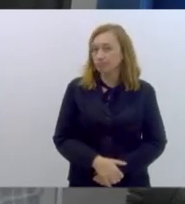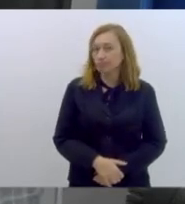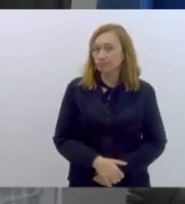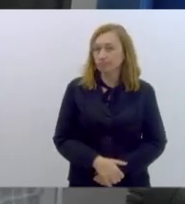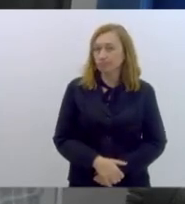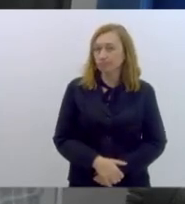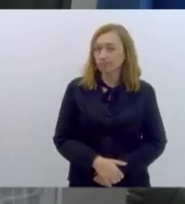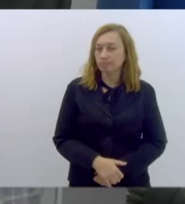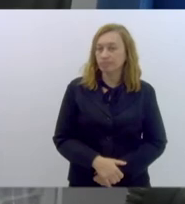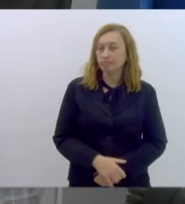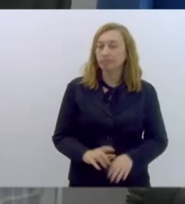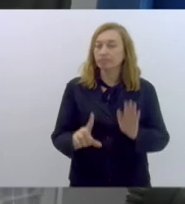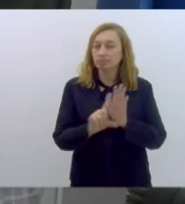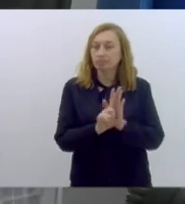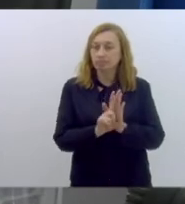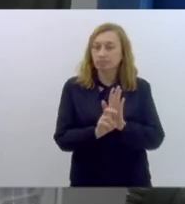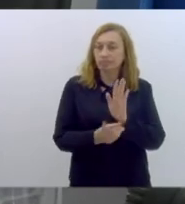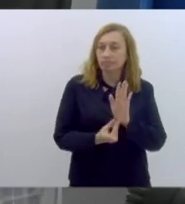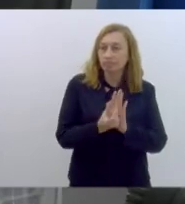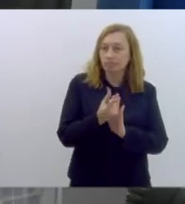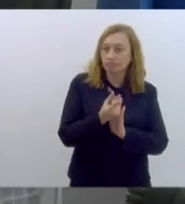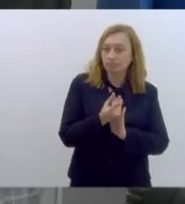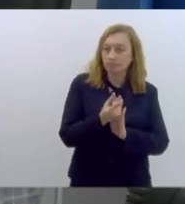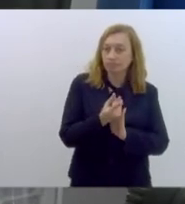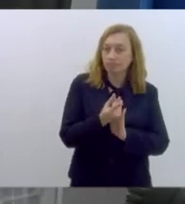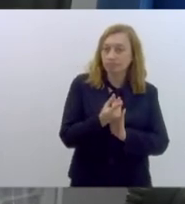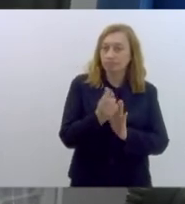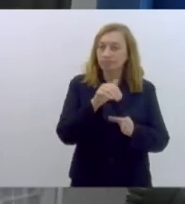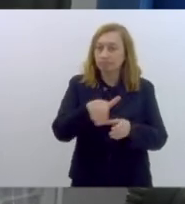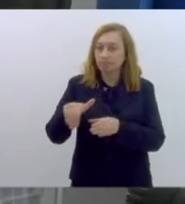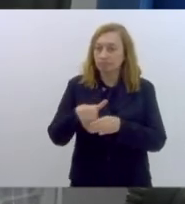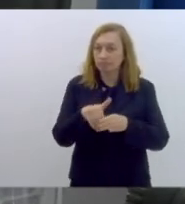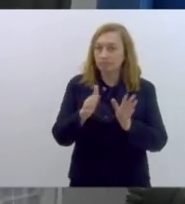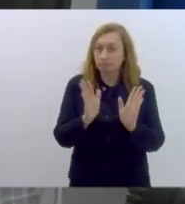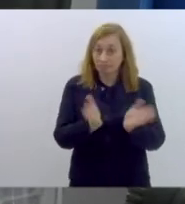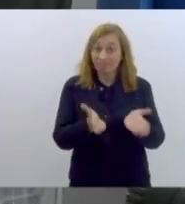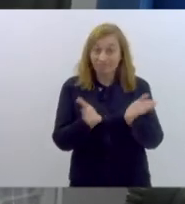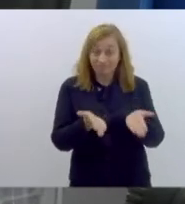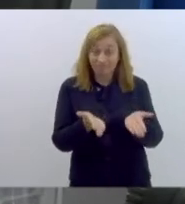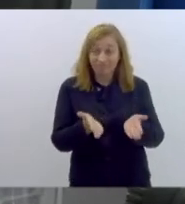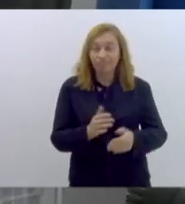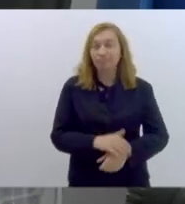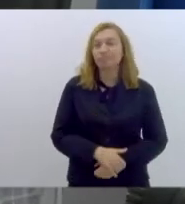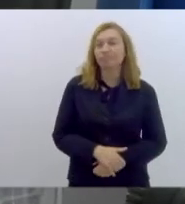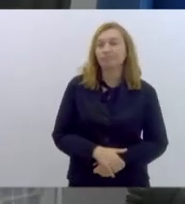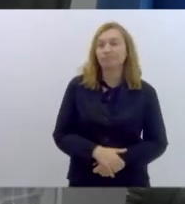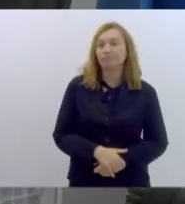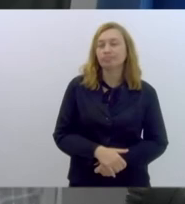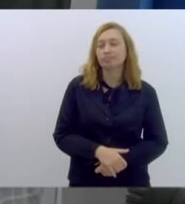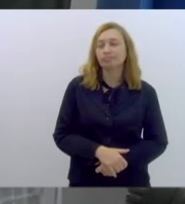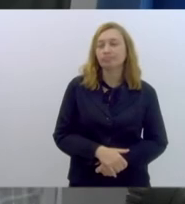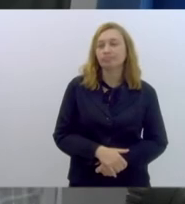da própria LDO, que aliás será votada hoje, está na pauta de hoje,